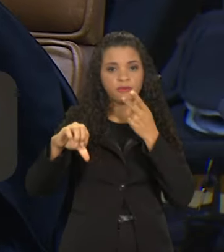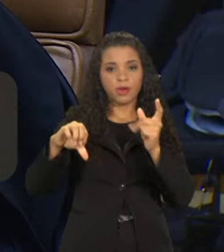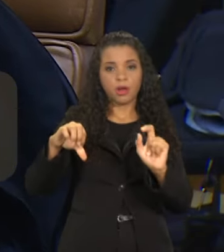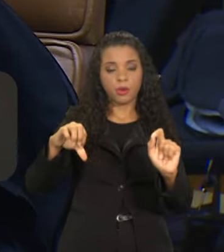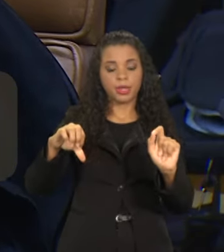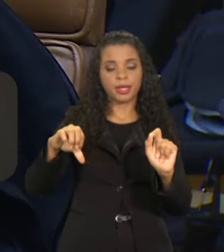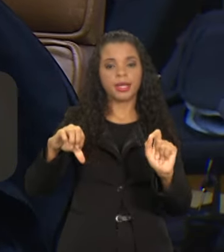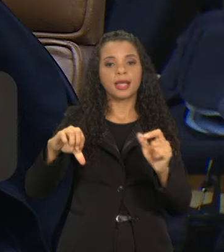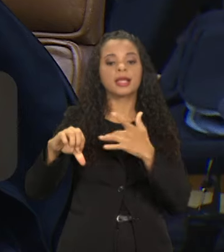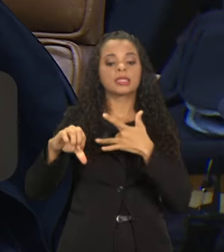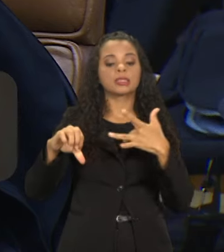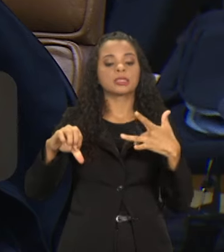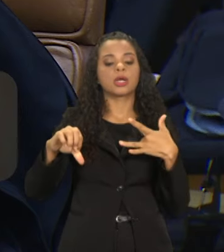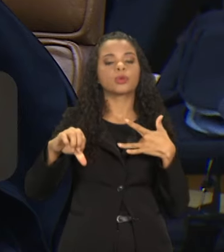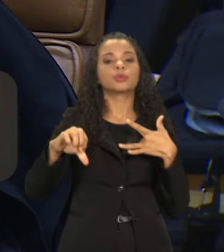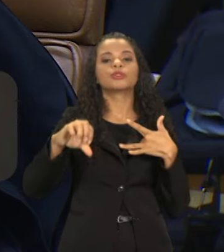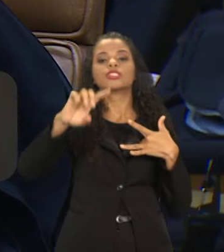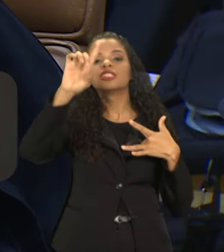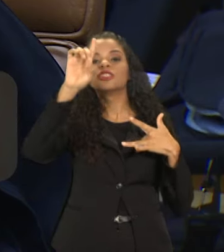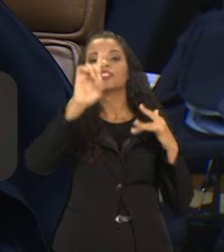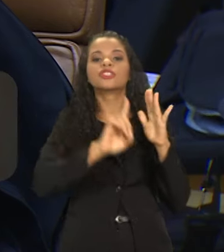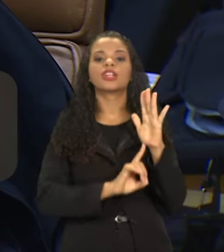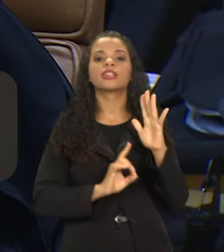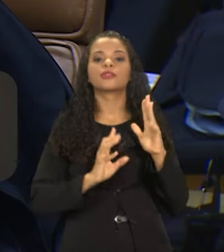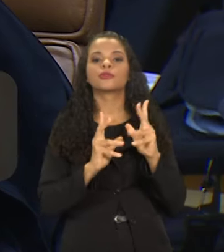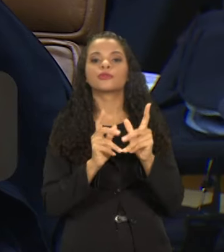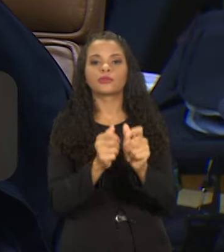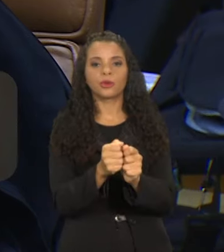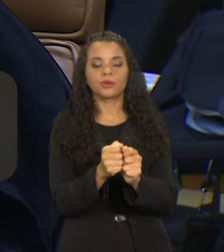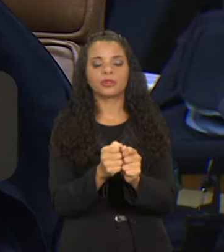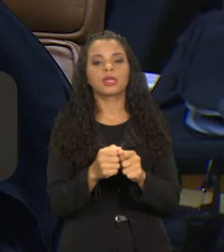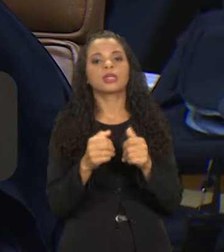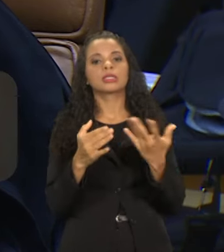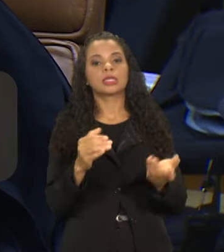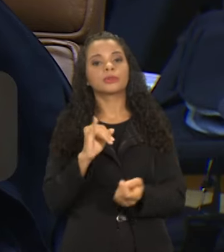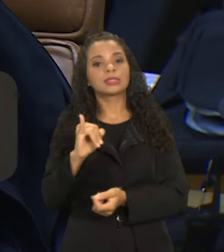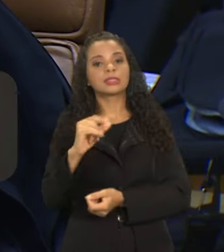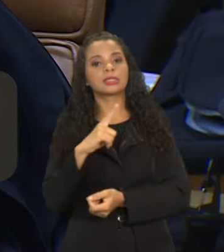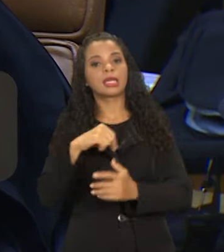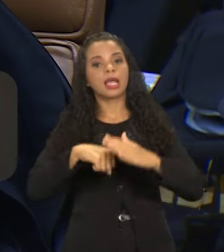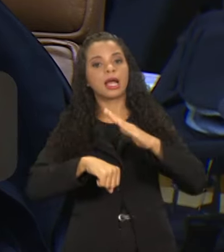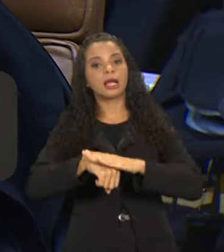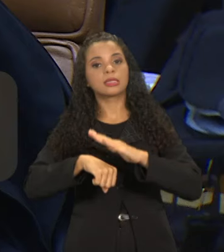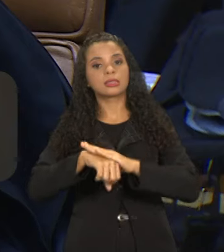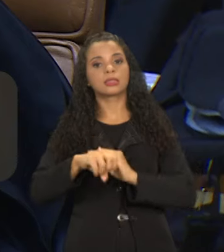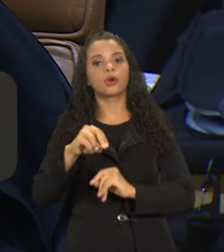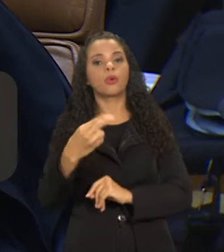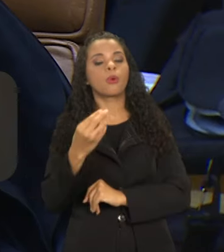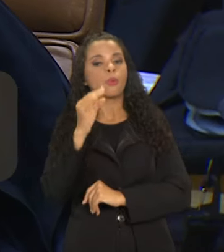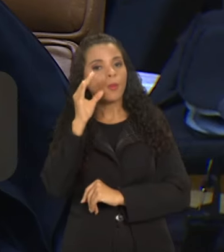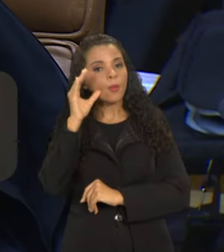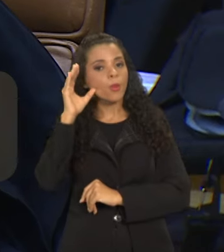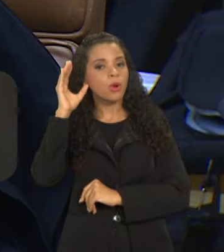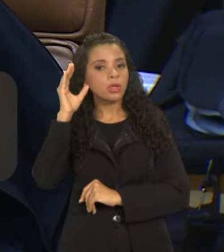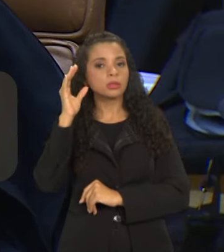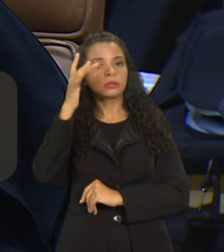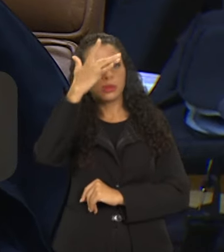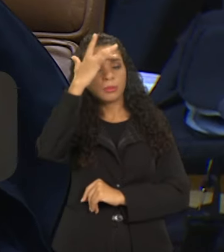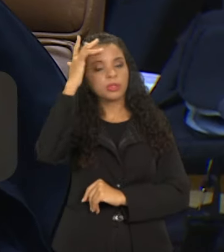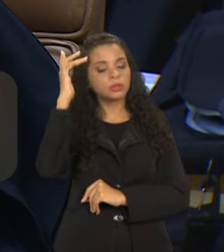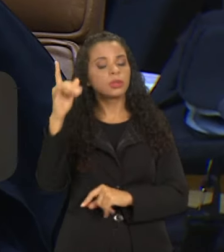o outro que pode ser afetado com uma ação ou omissão de alguém também é titular de um direito